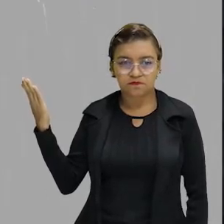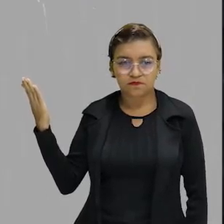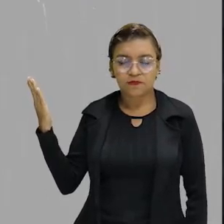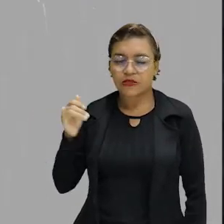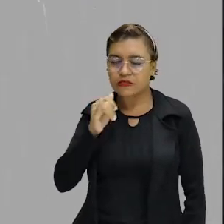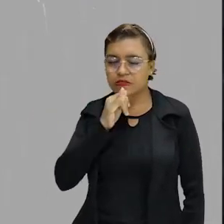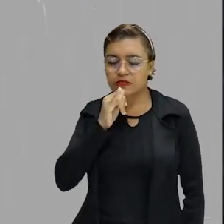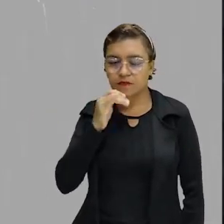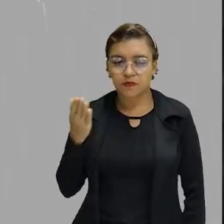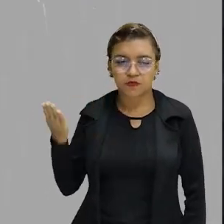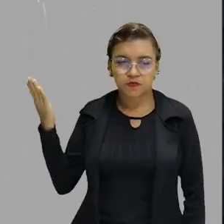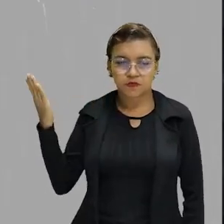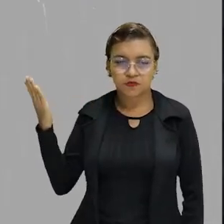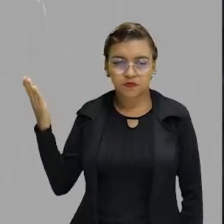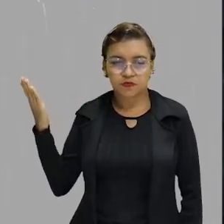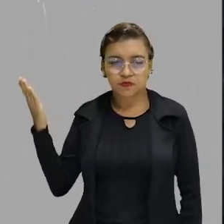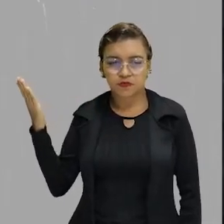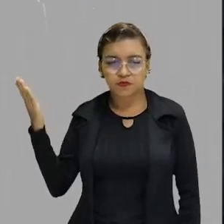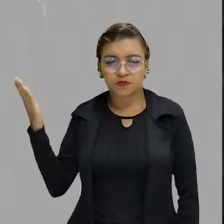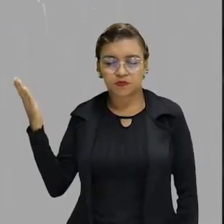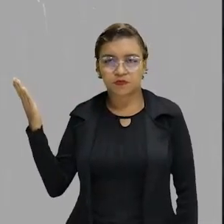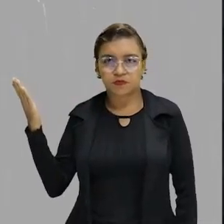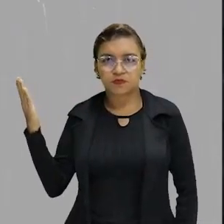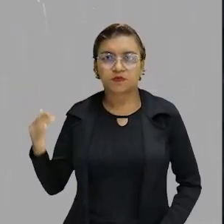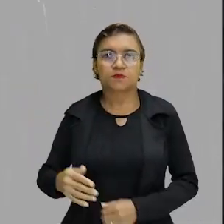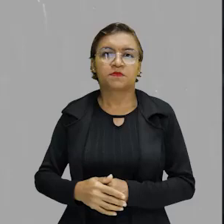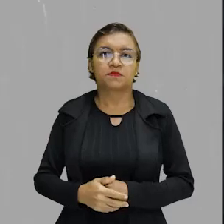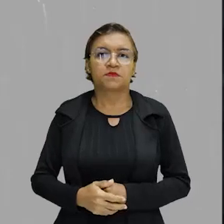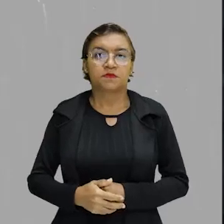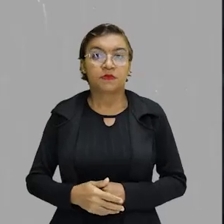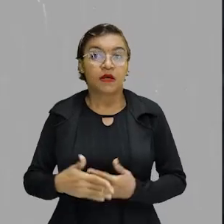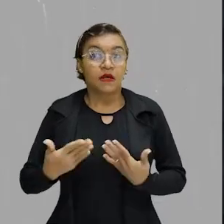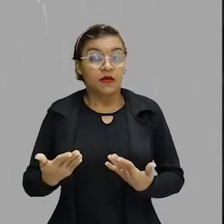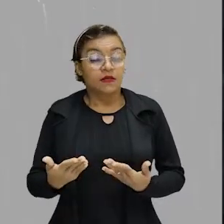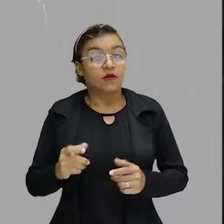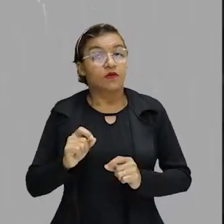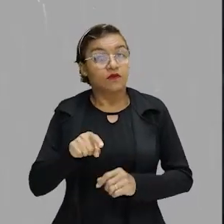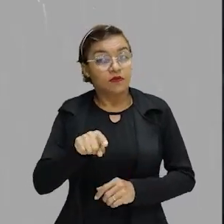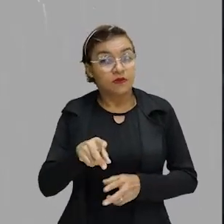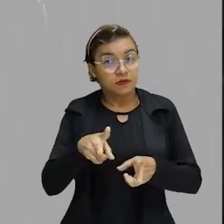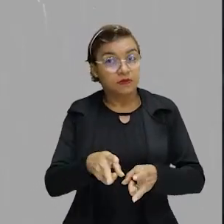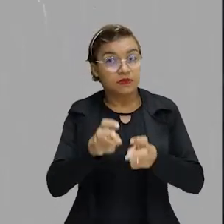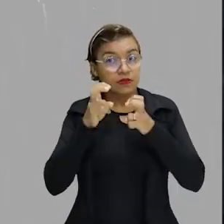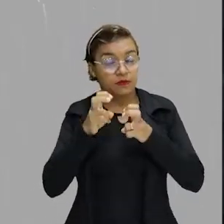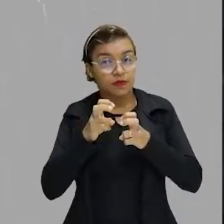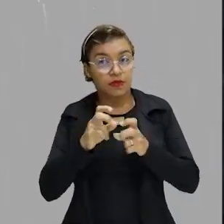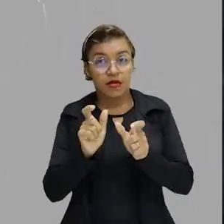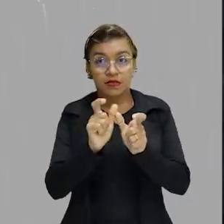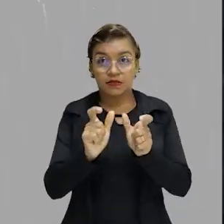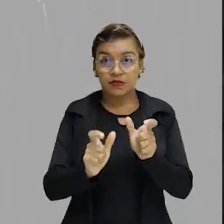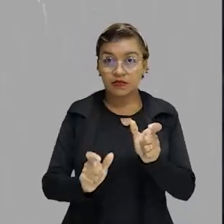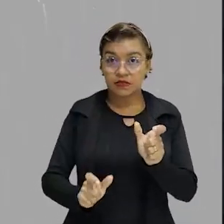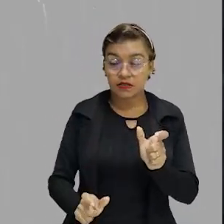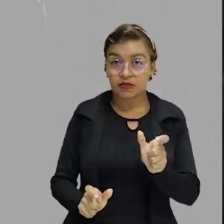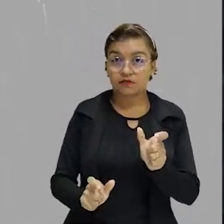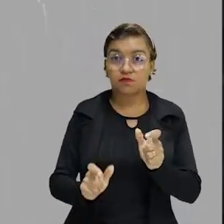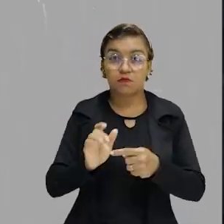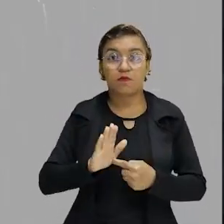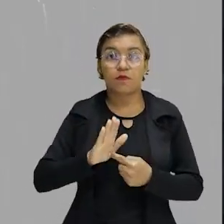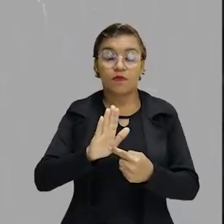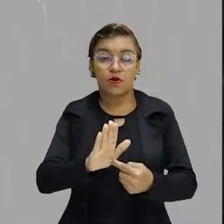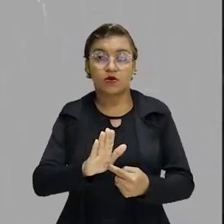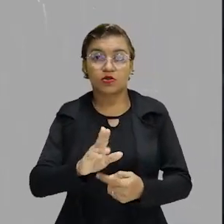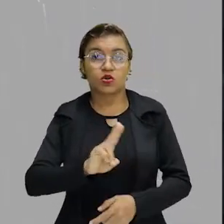nosso, nossas, bonito, bonitos. Então, como vocês puderam ver, as desinências, elas vão designar o quê?